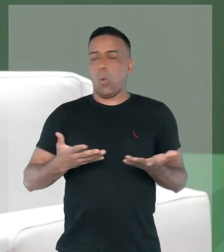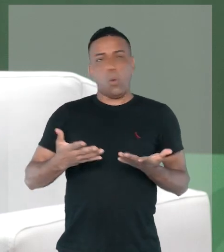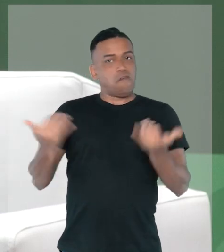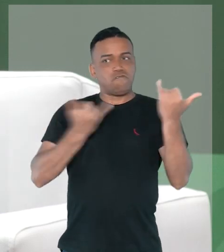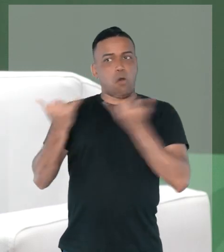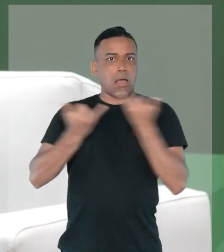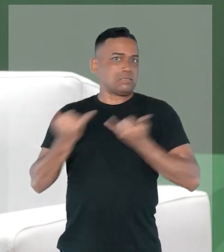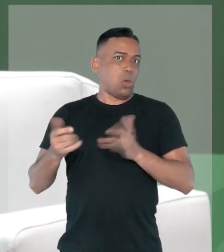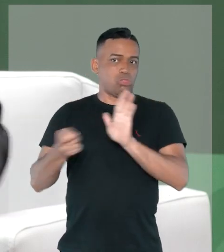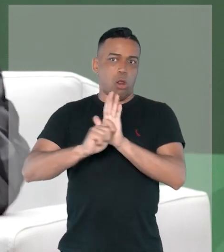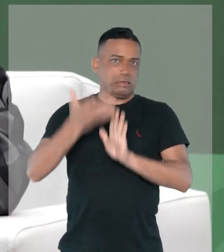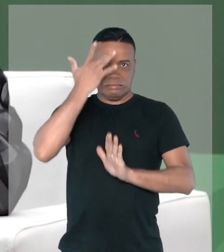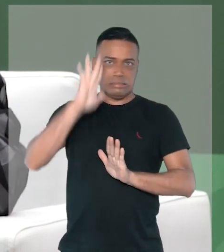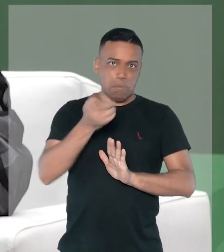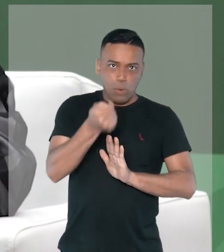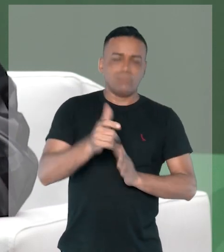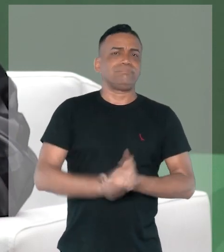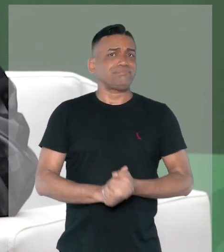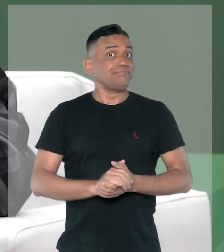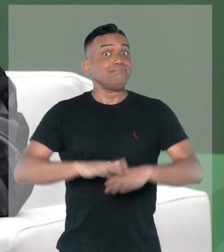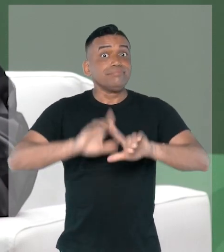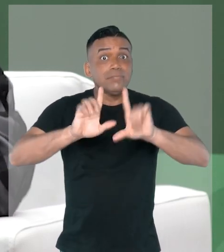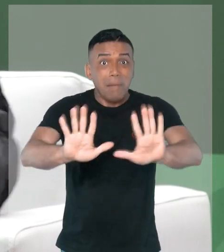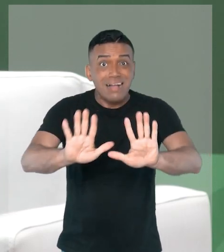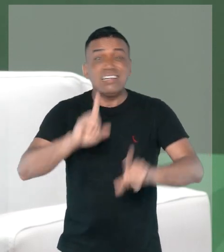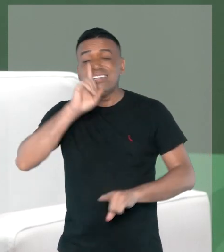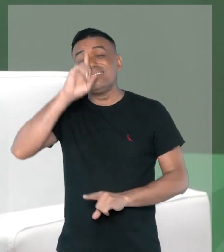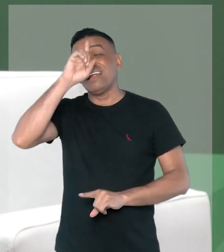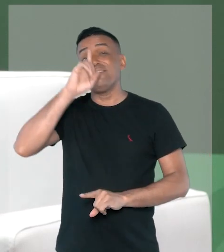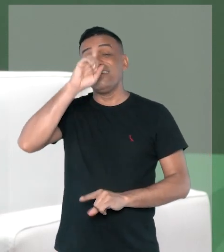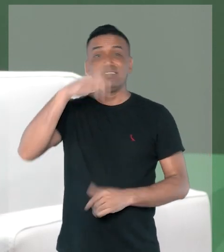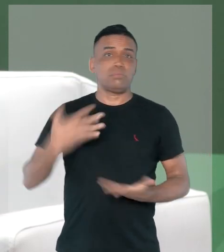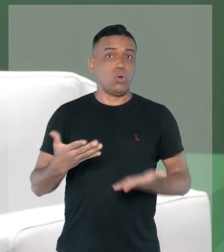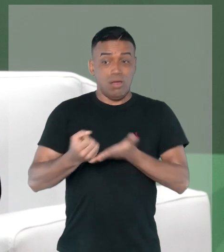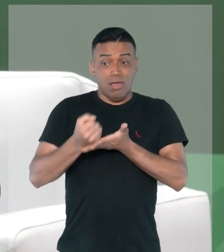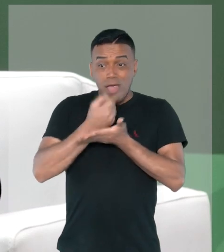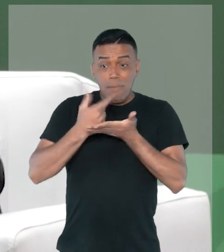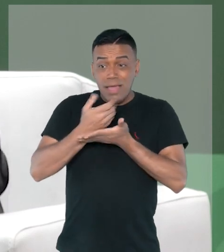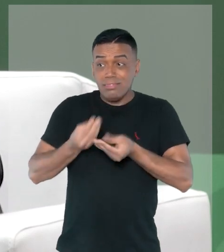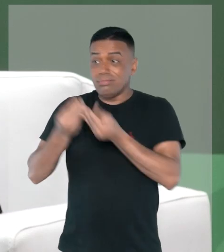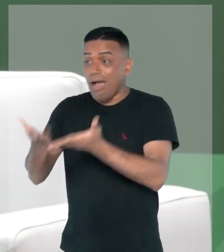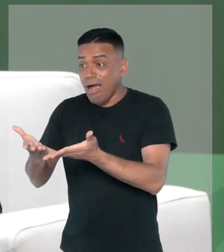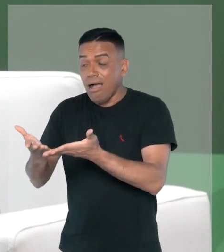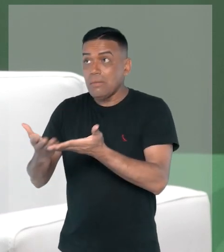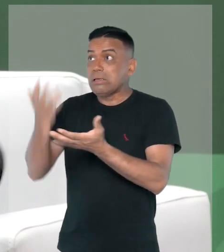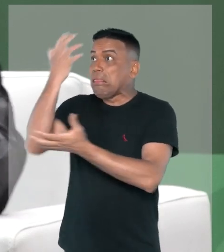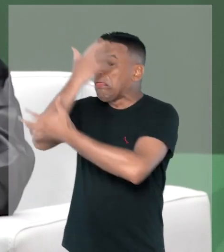sobre a questão das drogas, mas é uma coisa gravíssima. É um remédio. Você dá o remédio para a pessoa, ela fica assim,